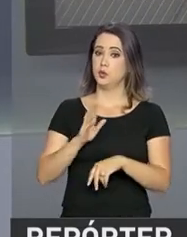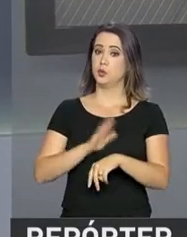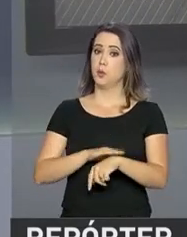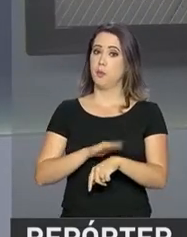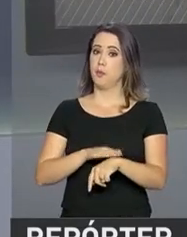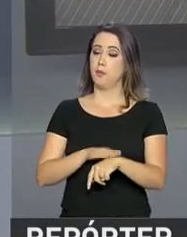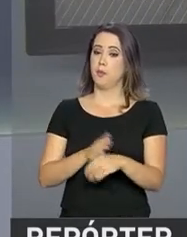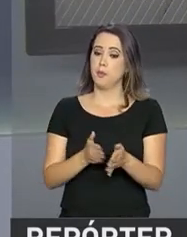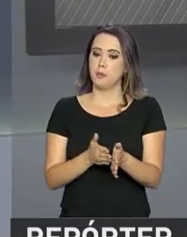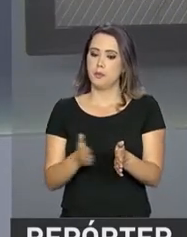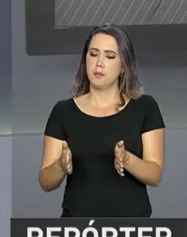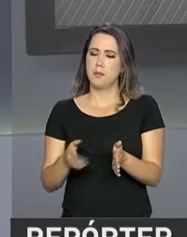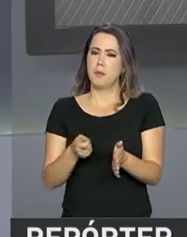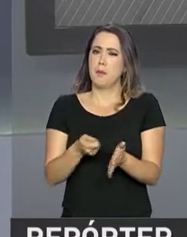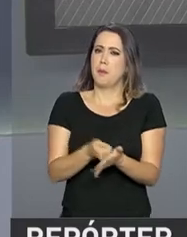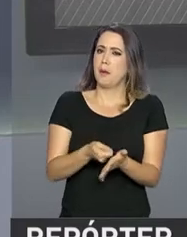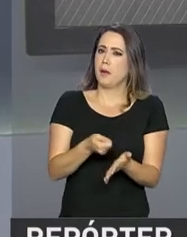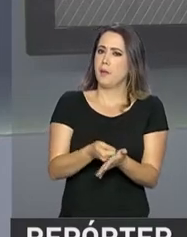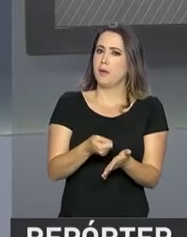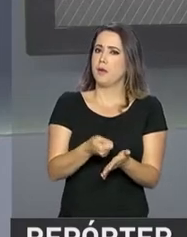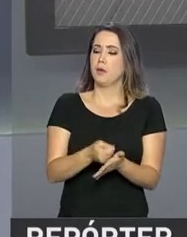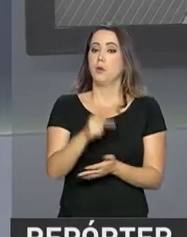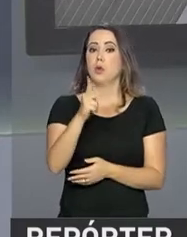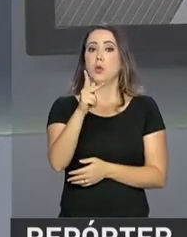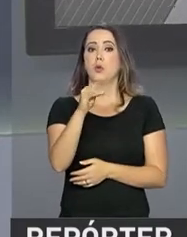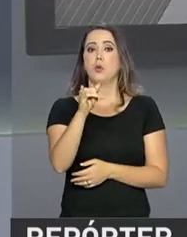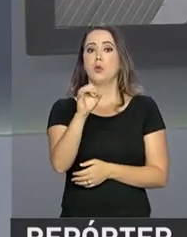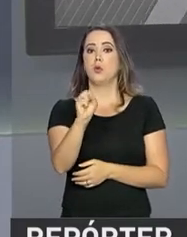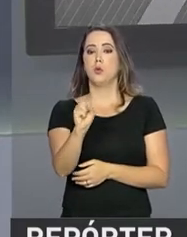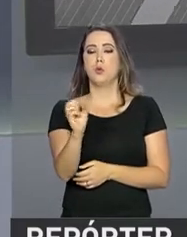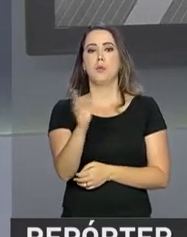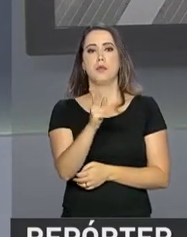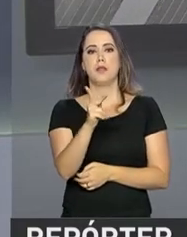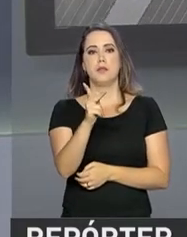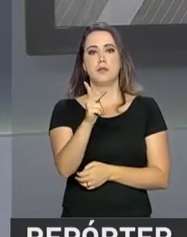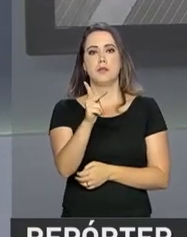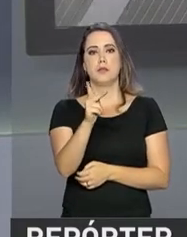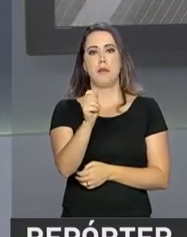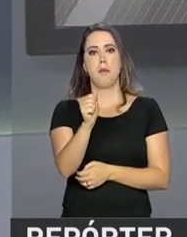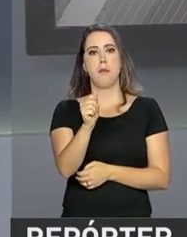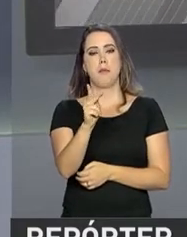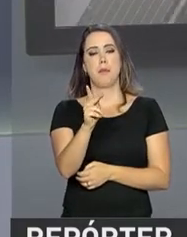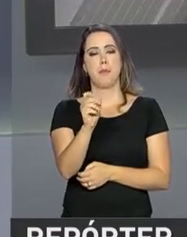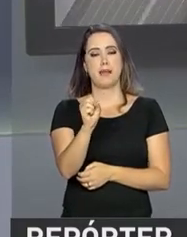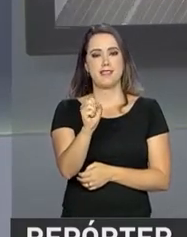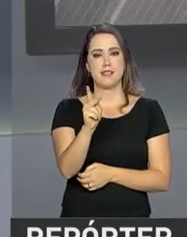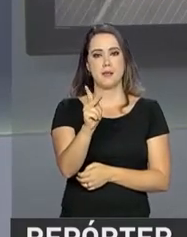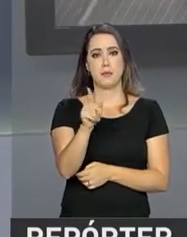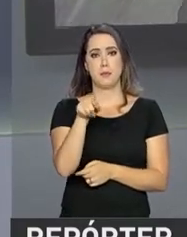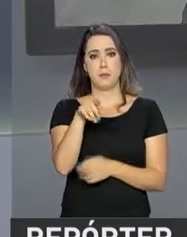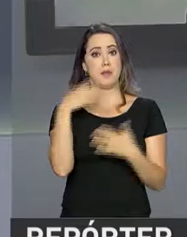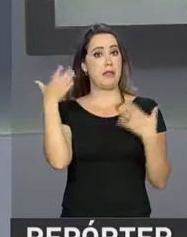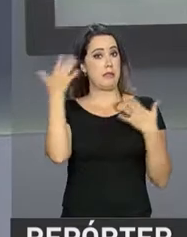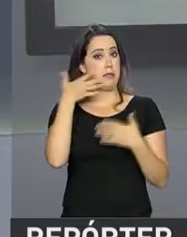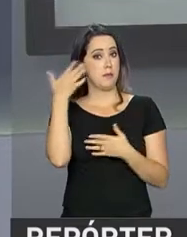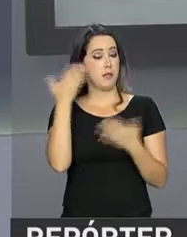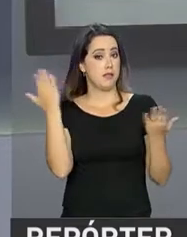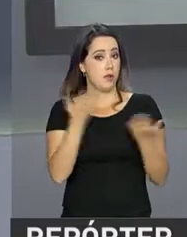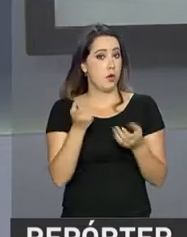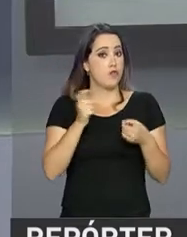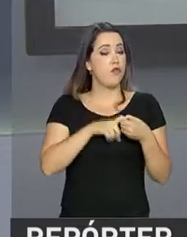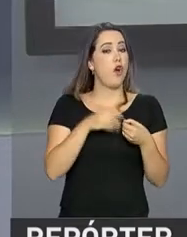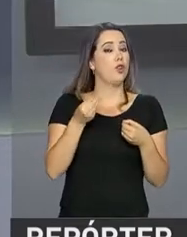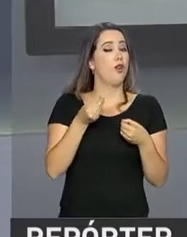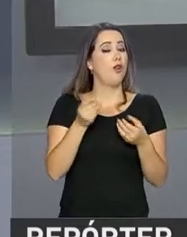pagamentos do fundo pis/pasep e quem explica pra gente quando esses pagamentos voltam é o repórter joão pedro neto o